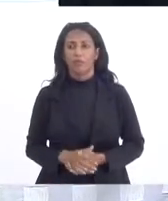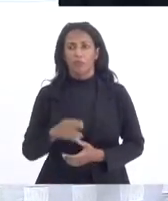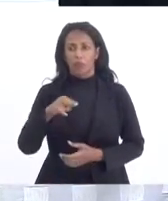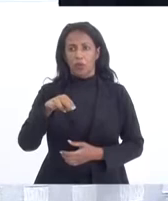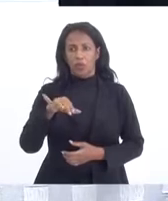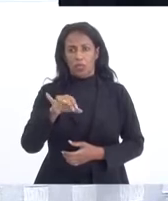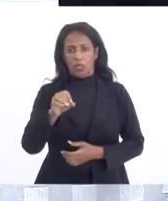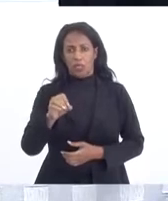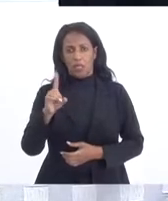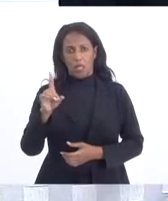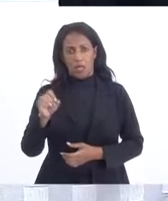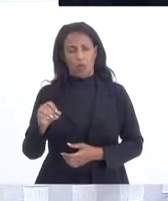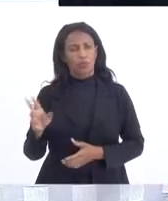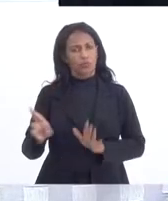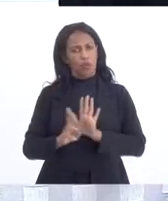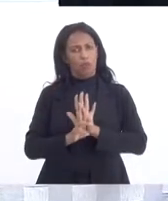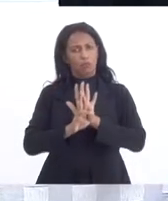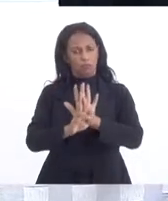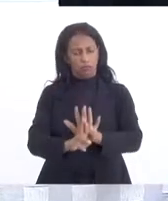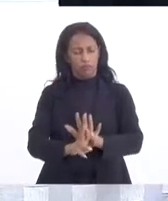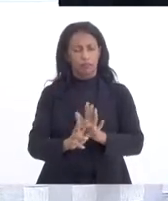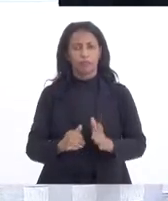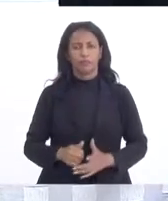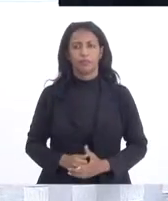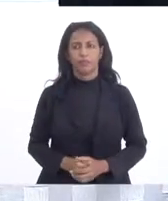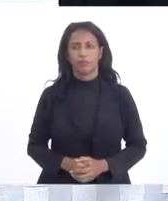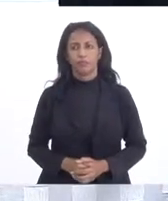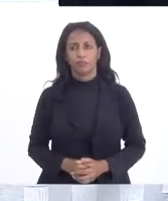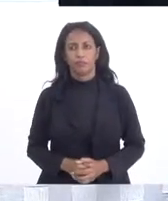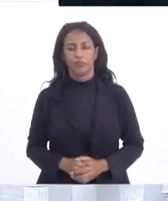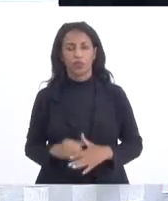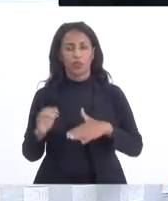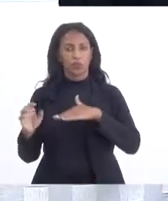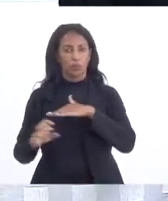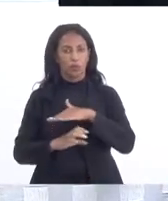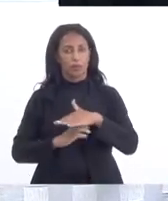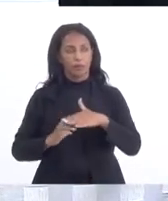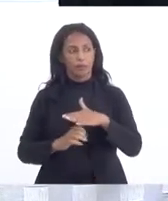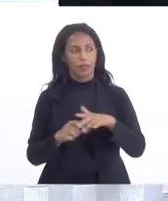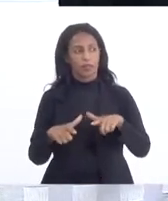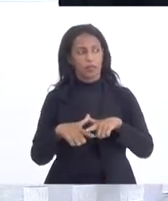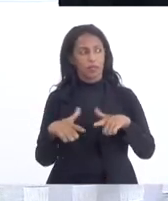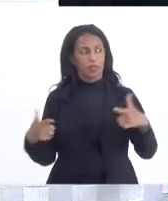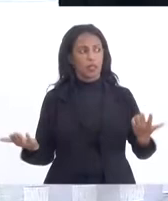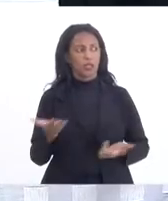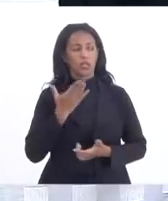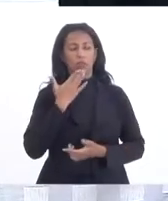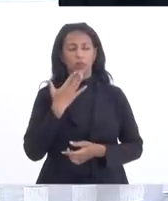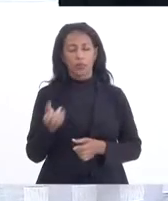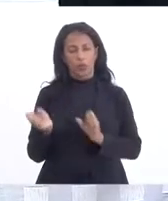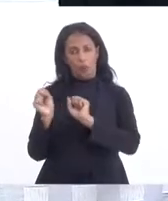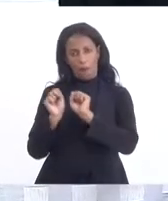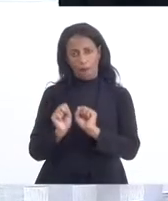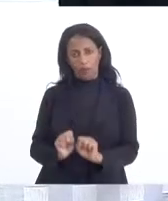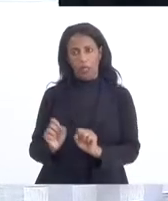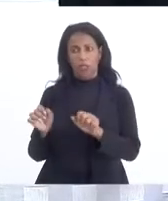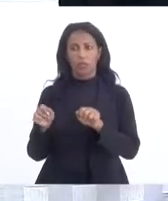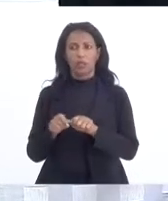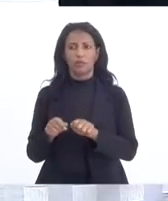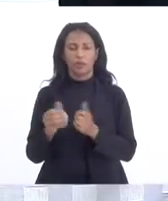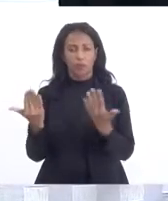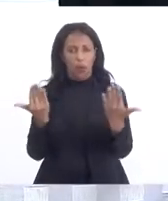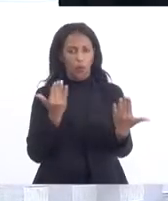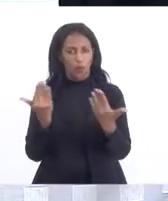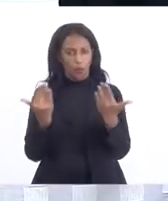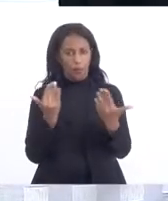já recebeu lá um representante de uma empresa grande de café. Eu pedi para que ele pudesse fazer a